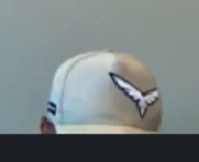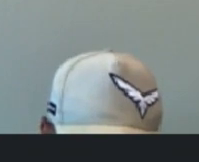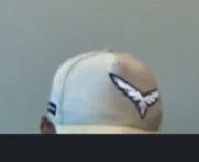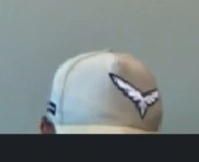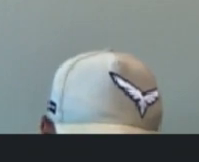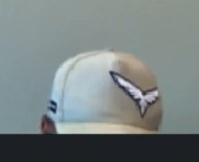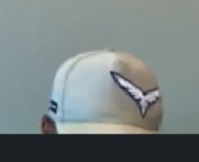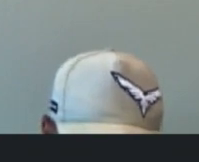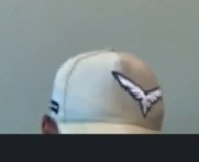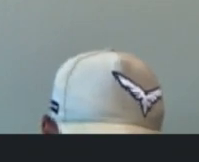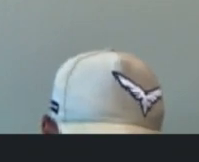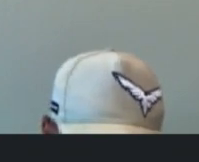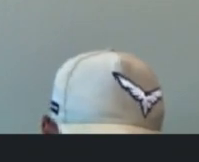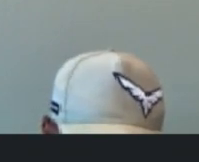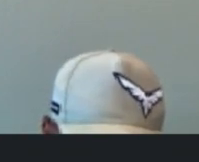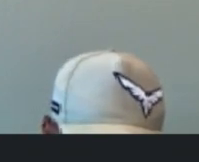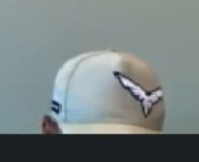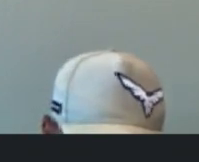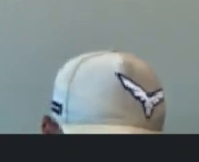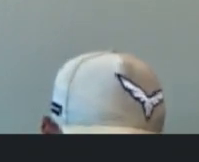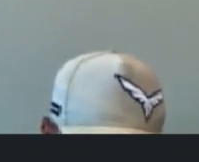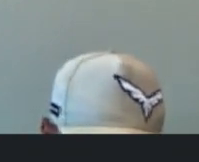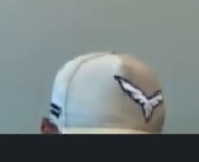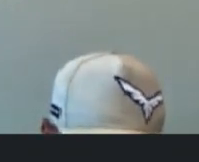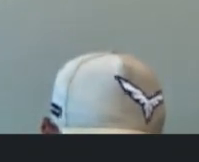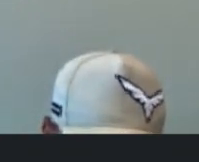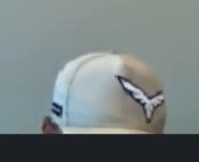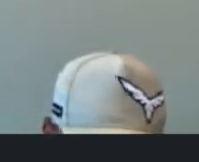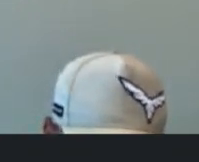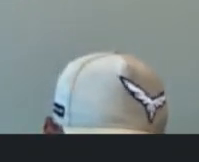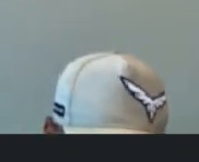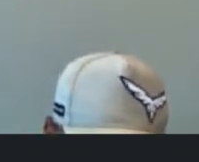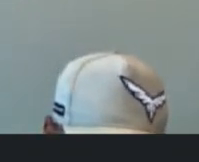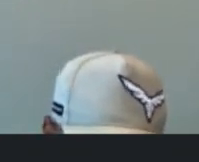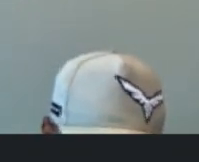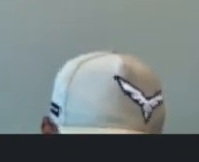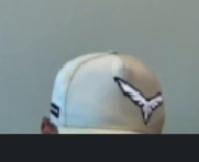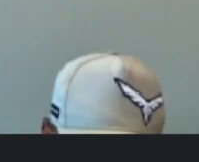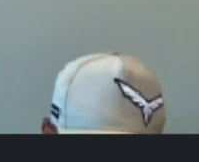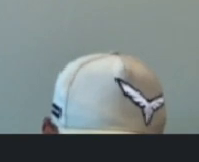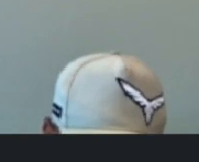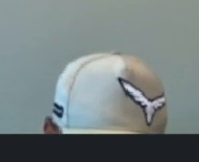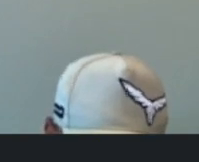com outras regiões da cidade,